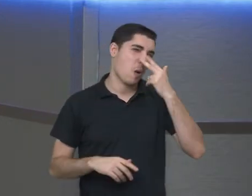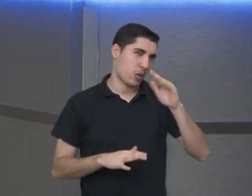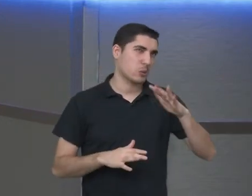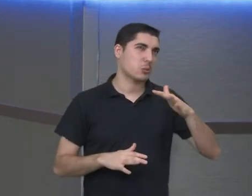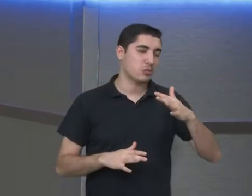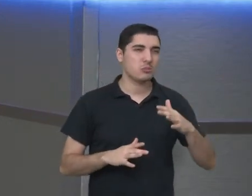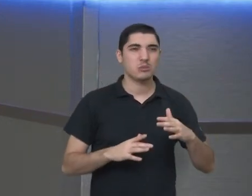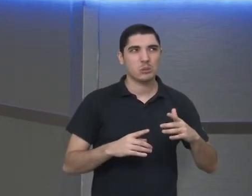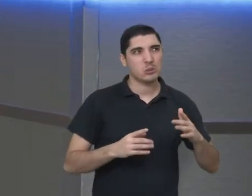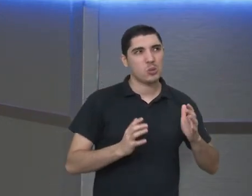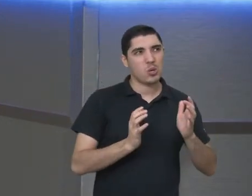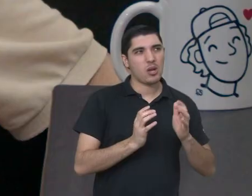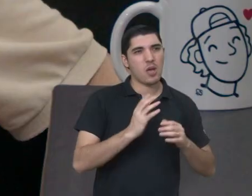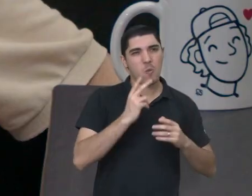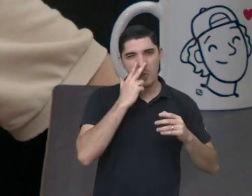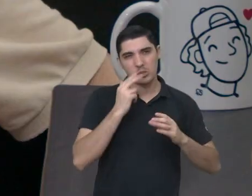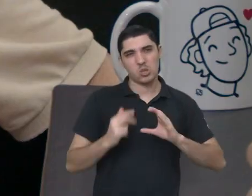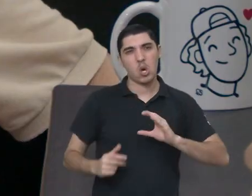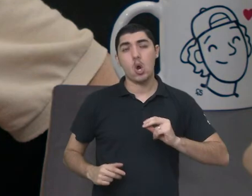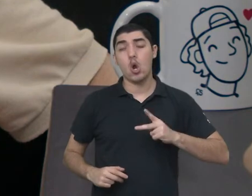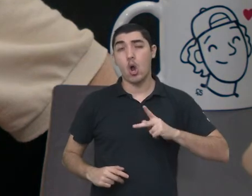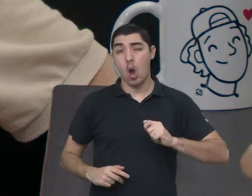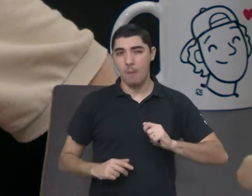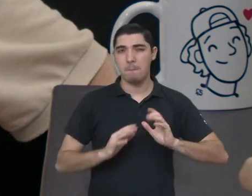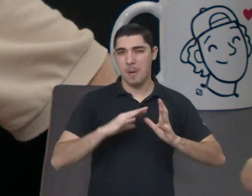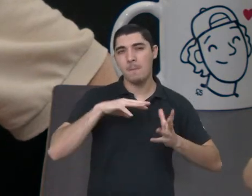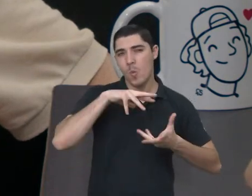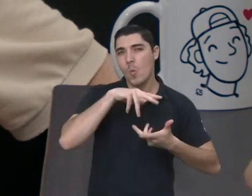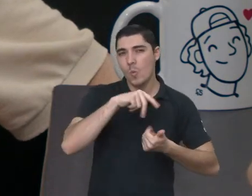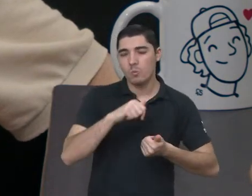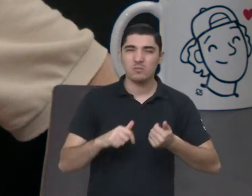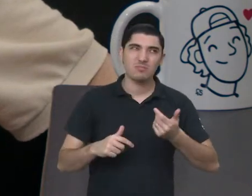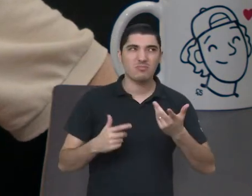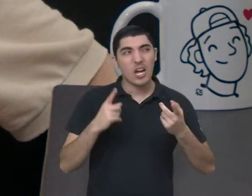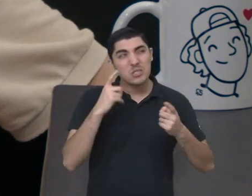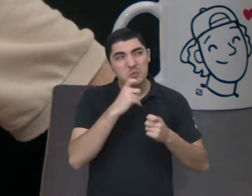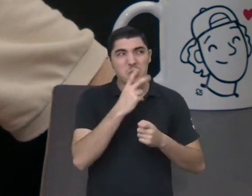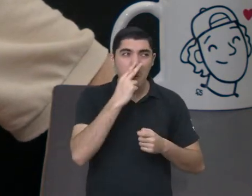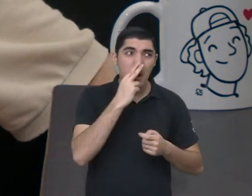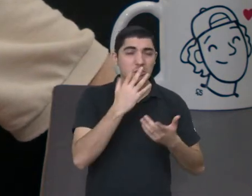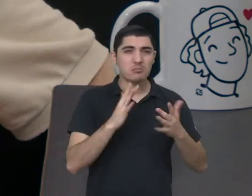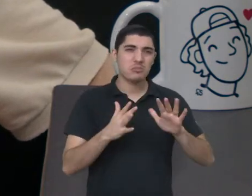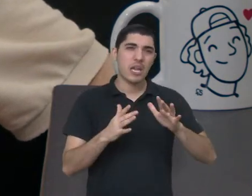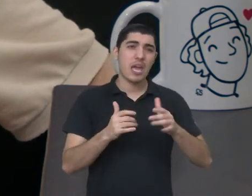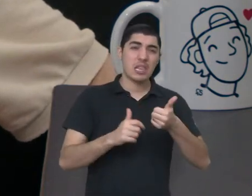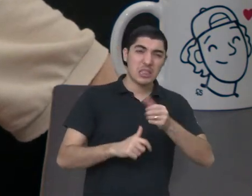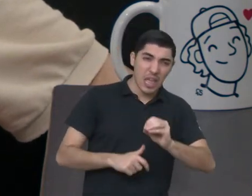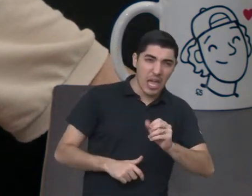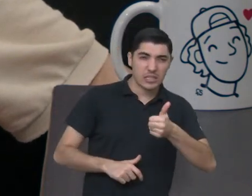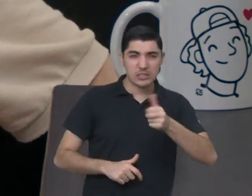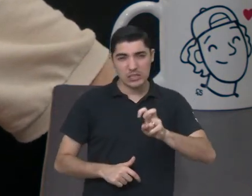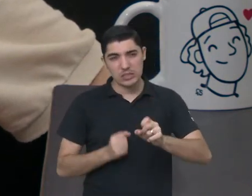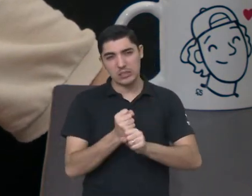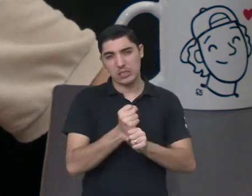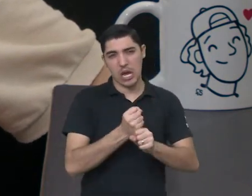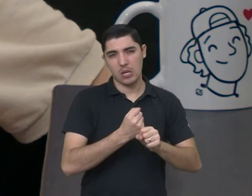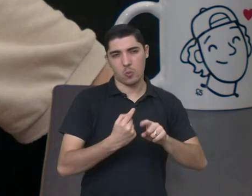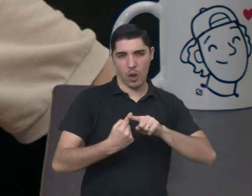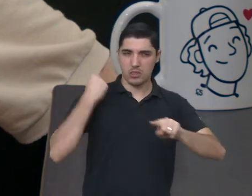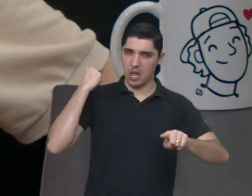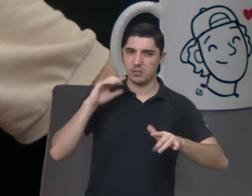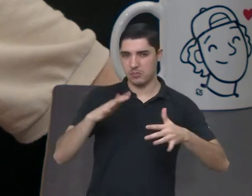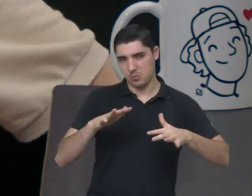receber dos patrocinadores, tá certo? E repassa o salário, pelo menos era assim, né? Para os funcionários. Mas hoje em dia também não dá